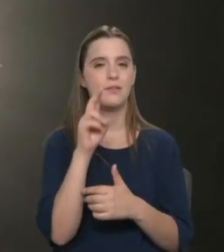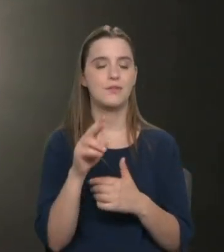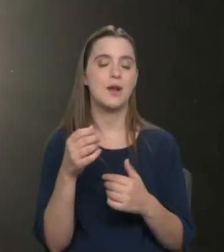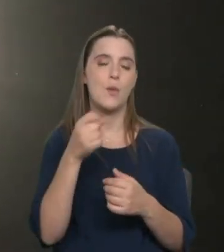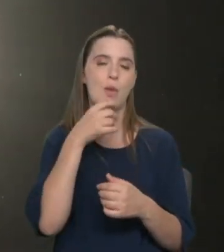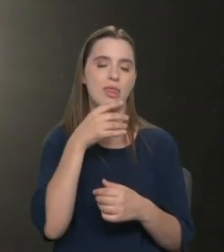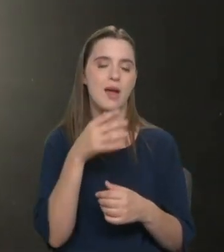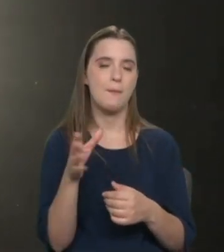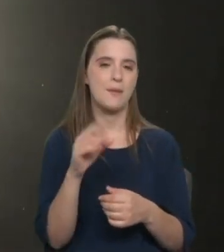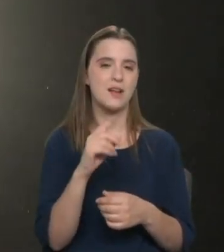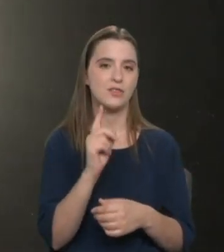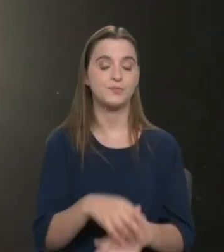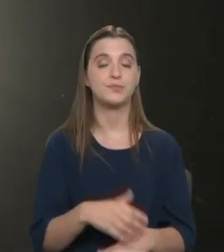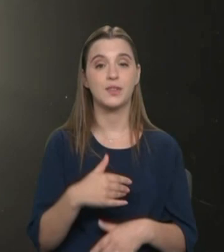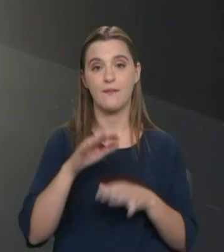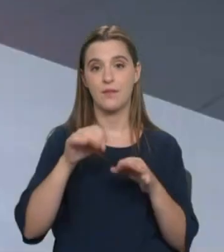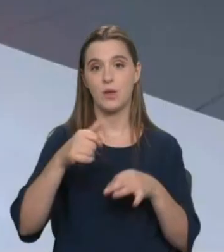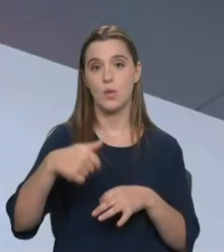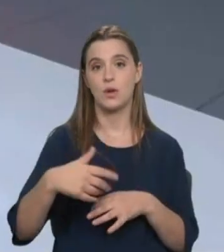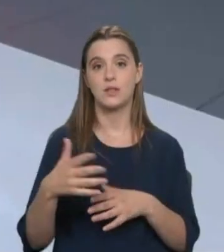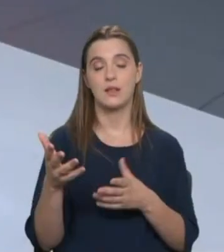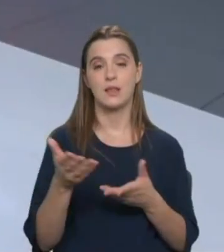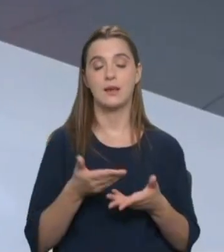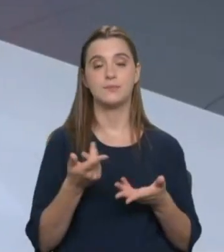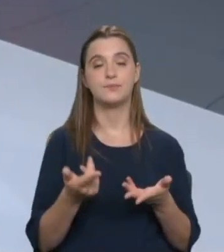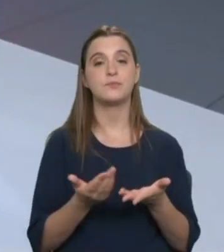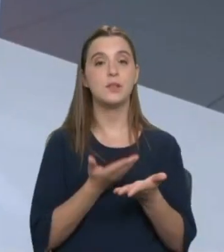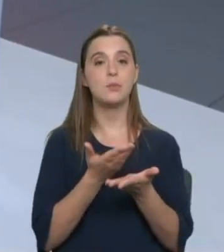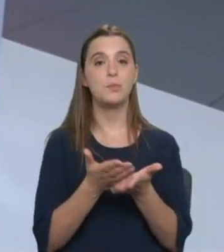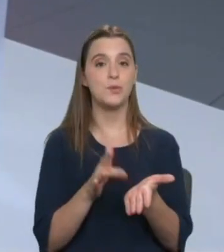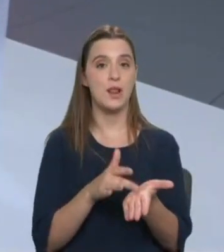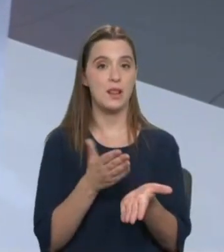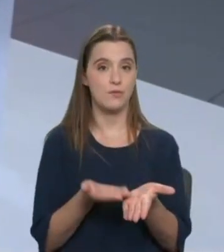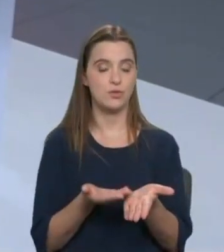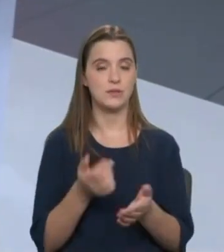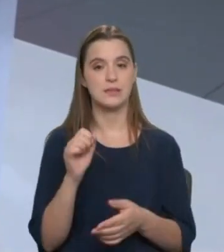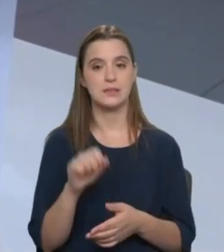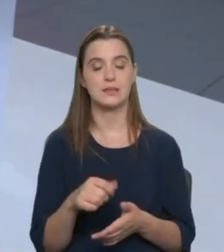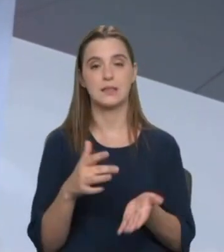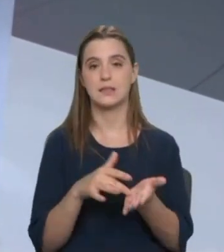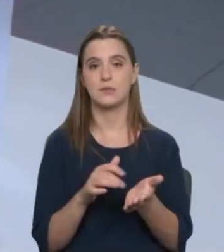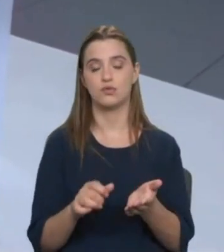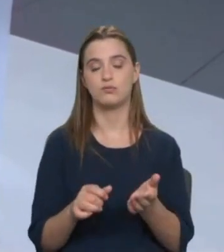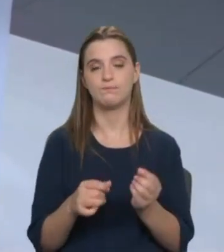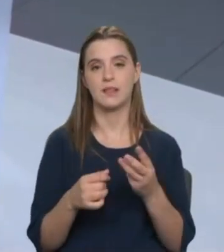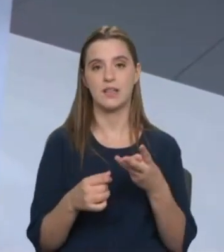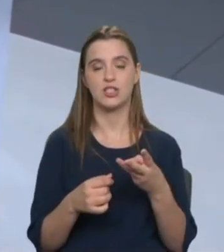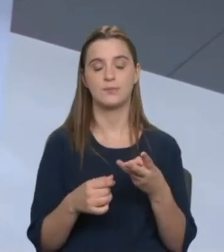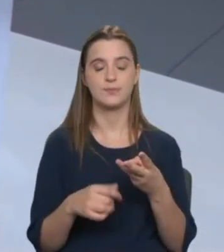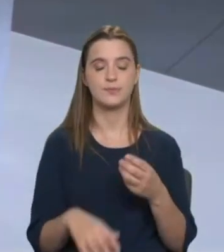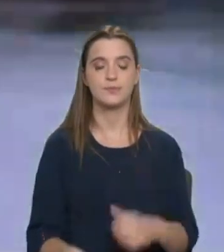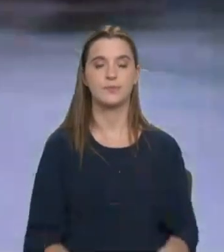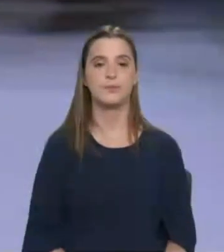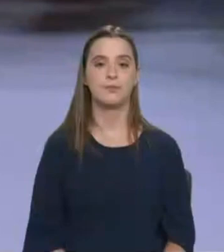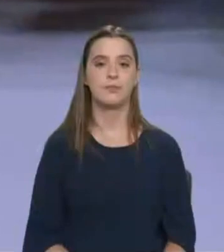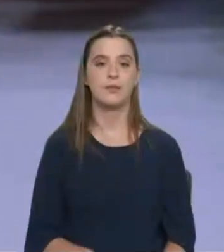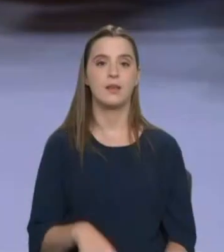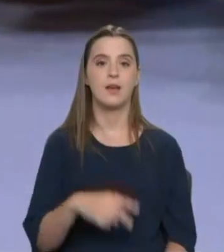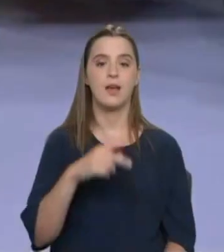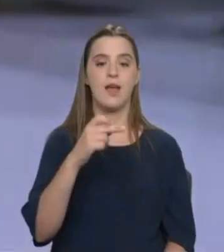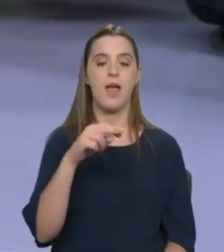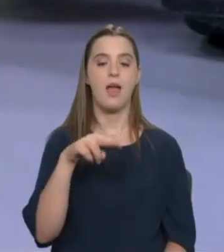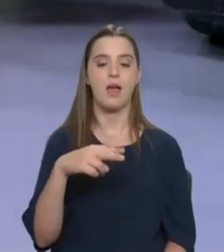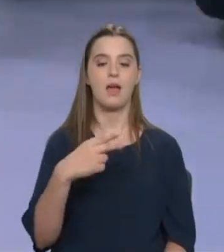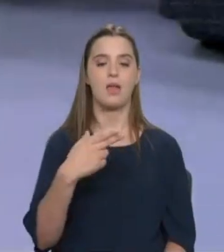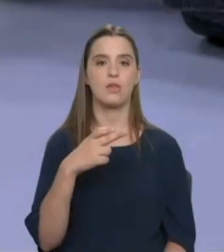mais. Muito bem. Para terminar, hoje traz as sugestões de livros. São 3 sugestões. Vamos começar com antropologia.